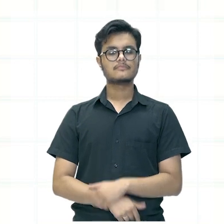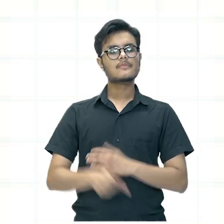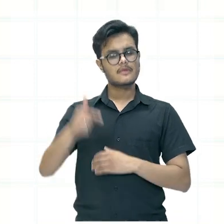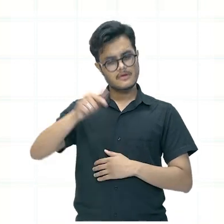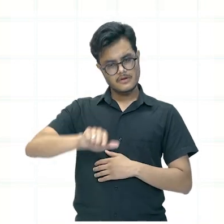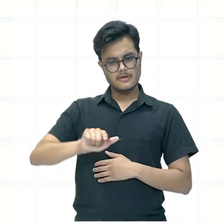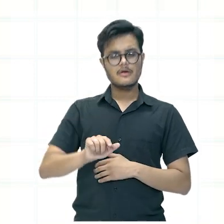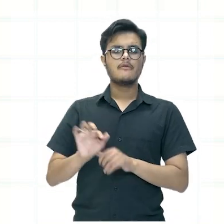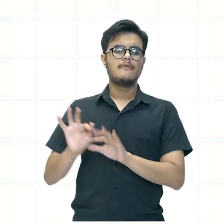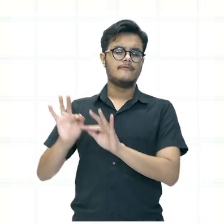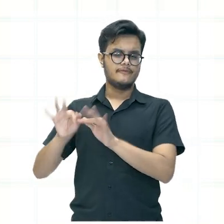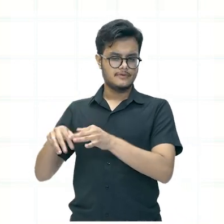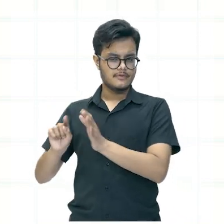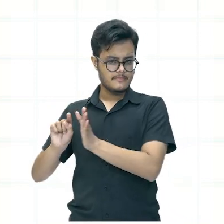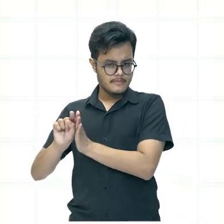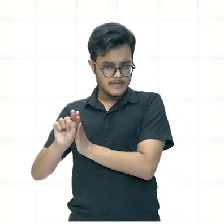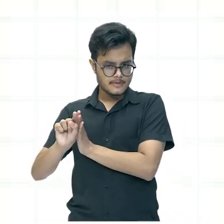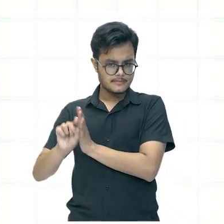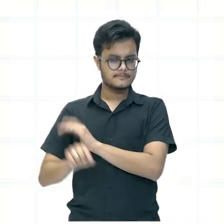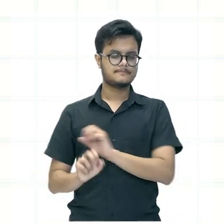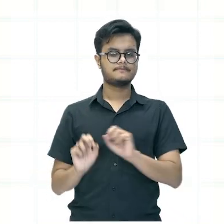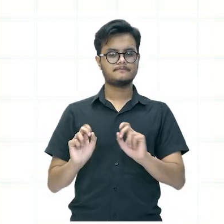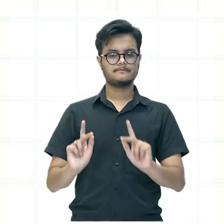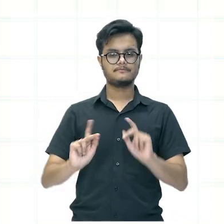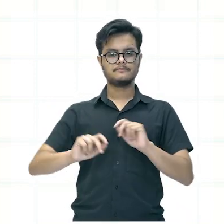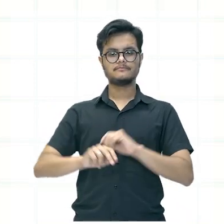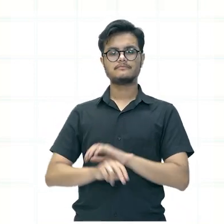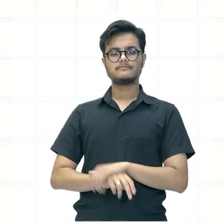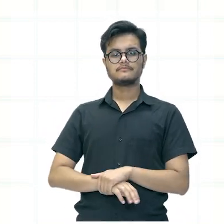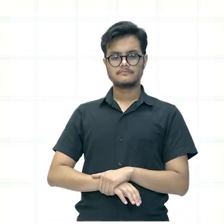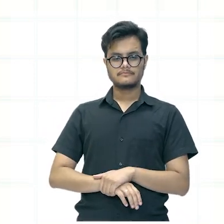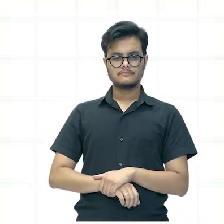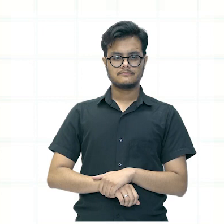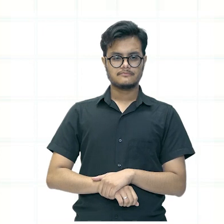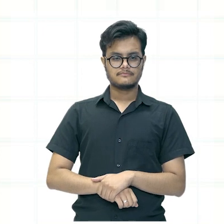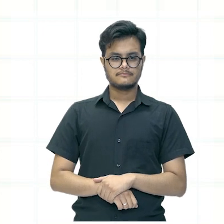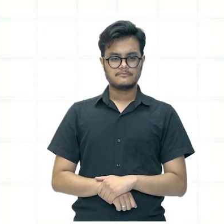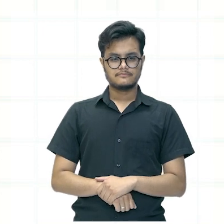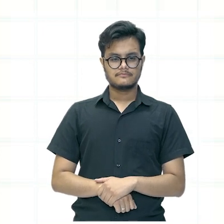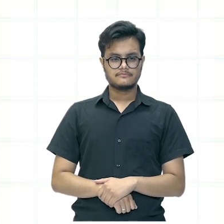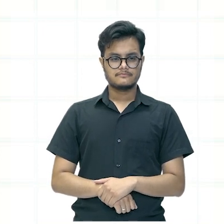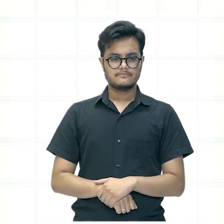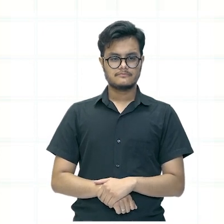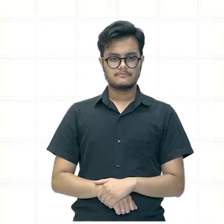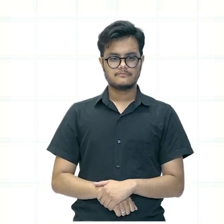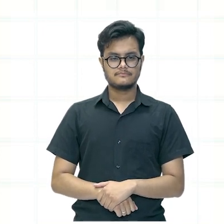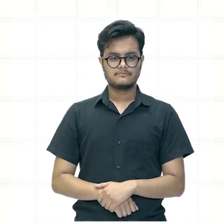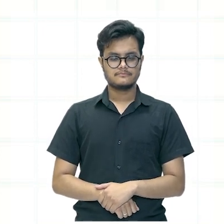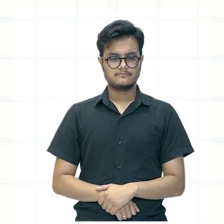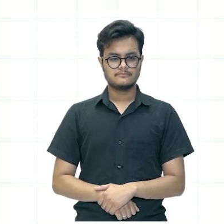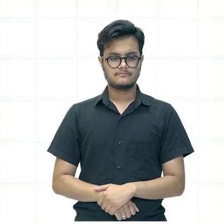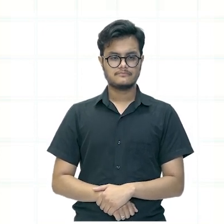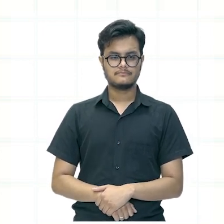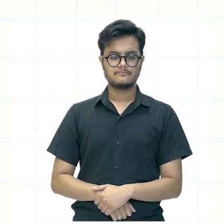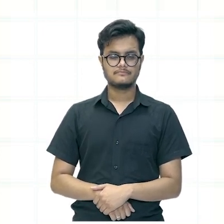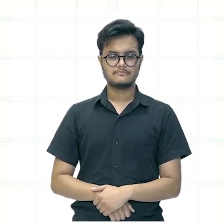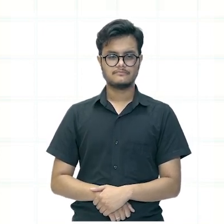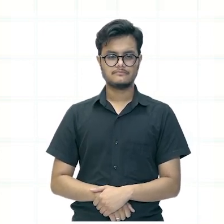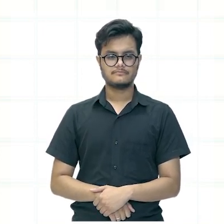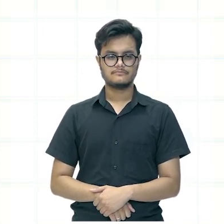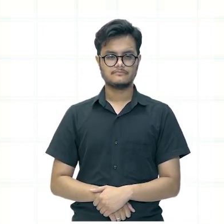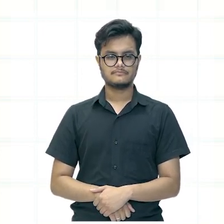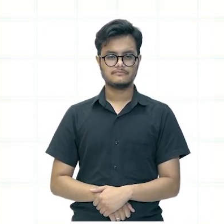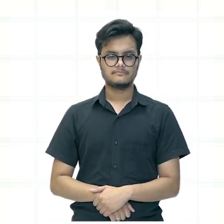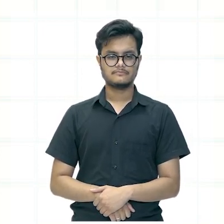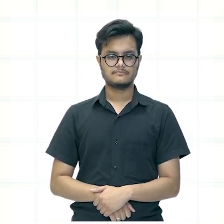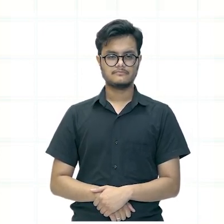perguntinha lá no final, né? Tem uma perguntinha lá no final, e aí você vai ver o que você acha, qual é a resposta,